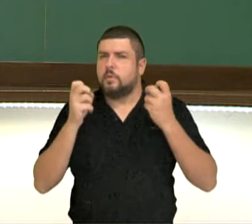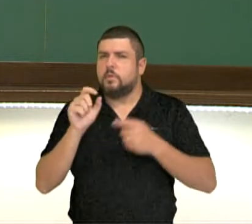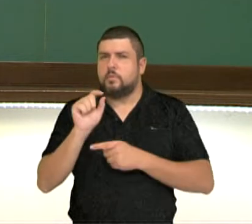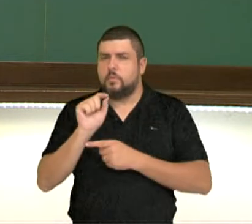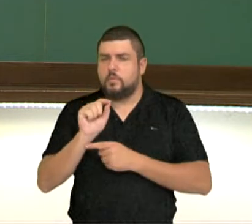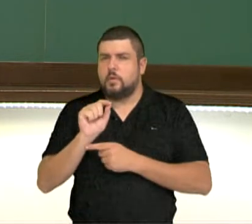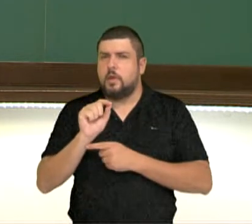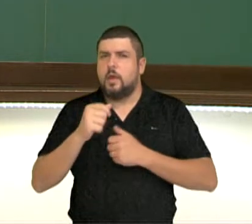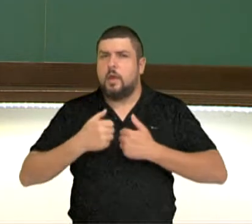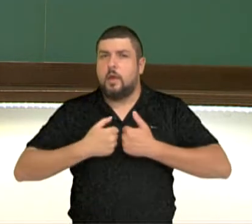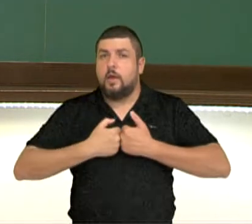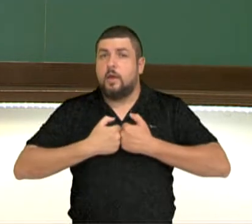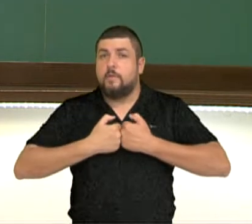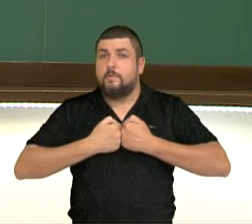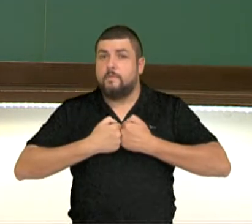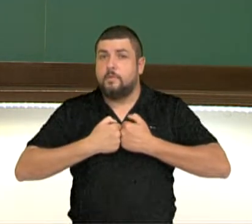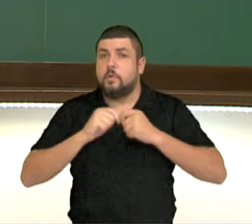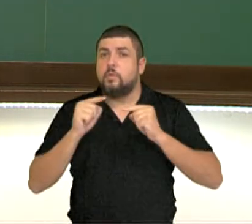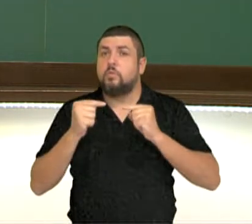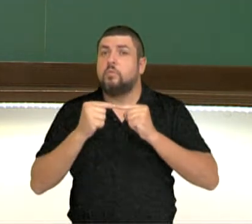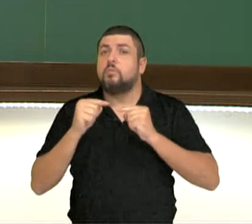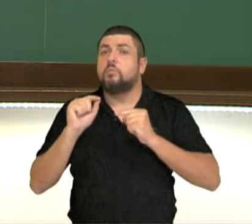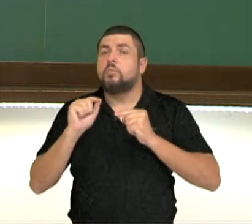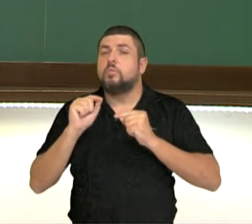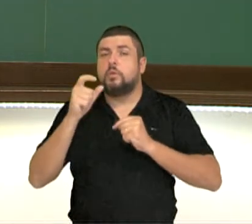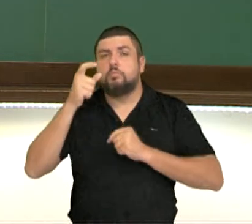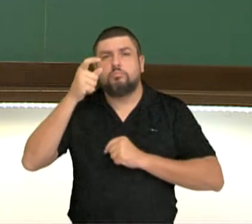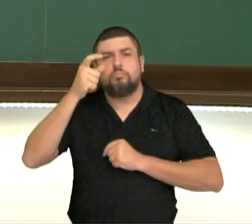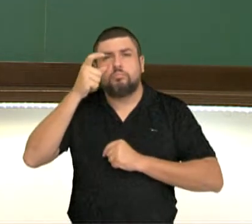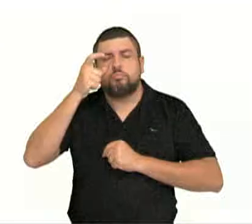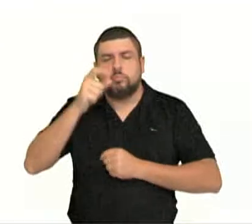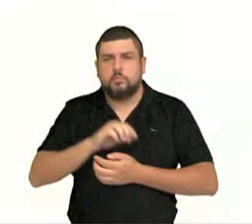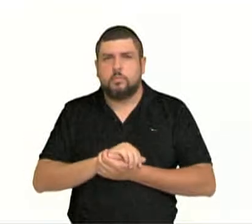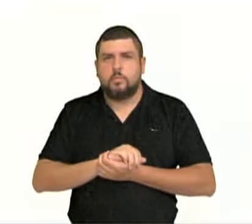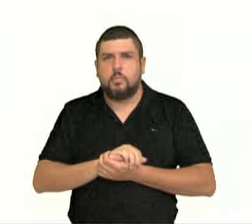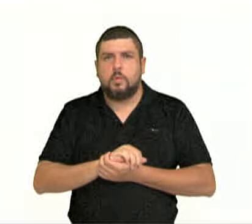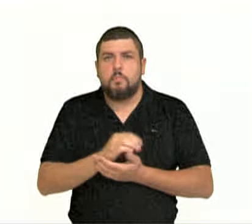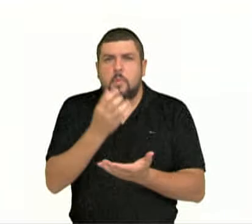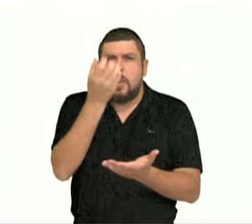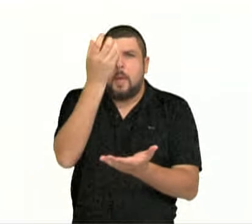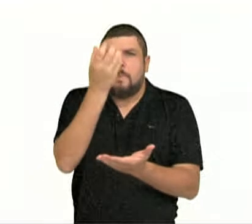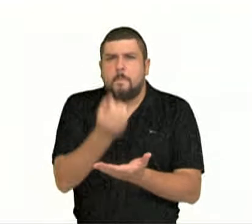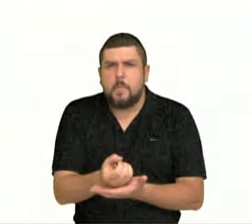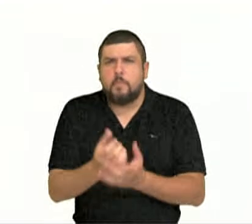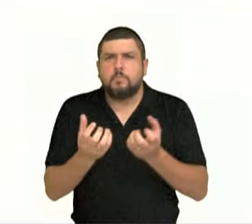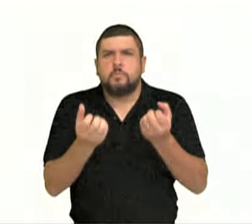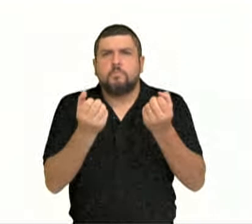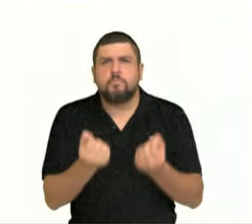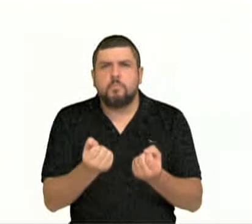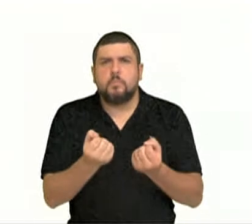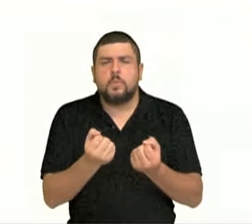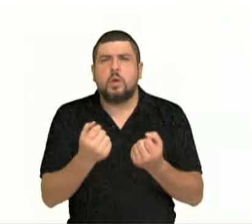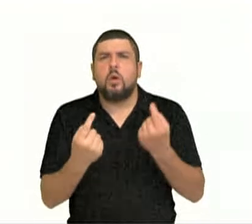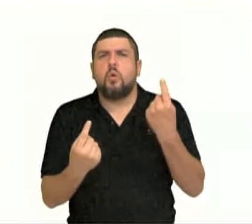que física representa observação também. Para segurar essas bolas, qual delas era preciso mais força?